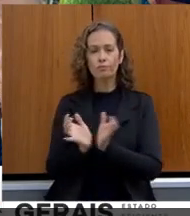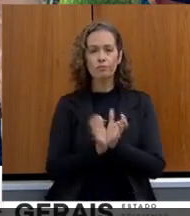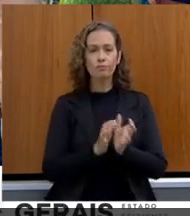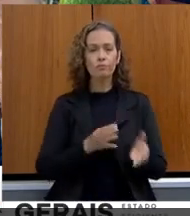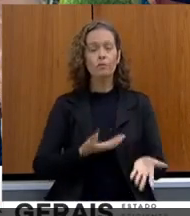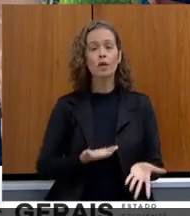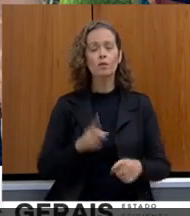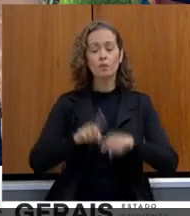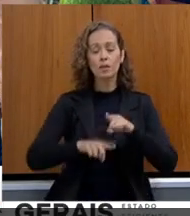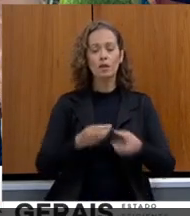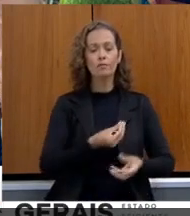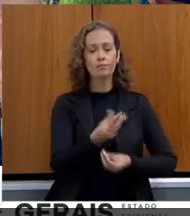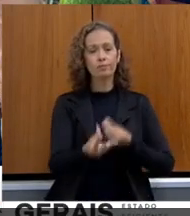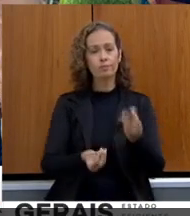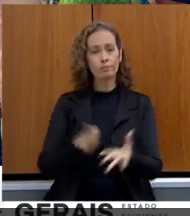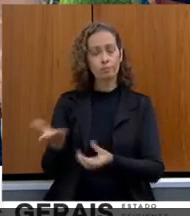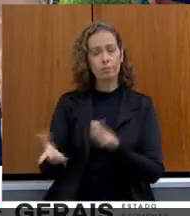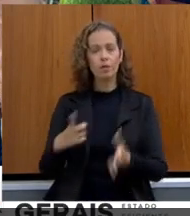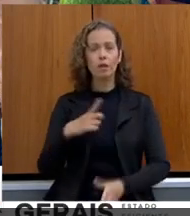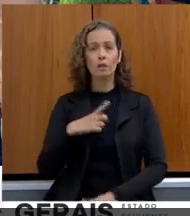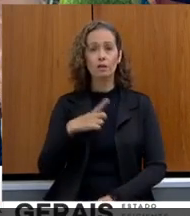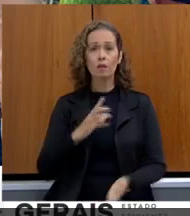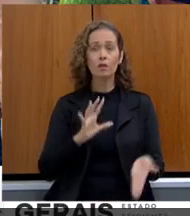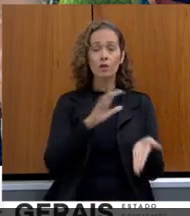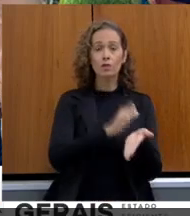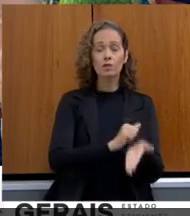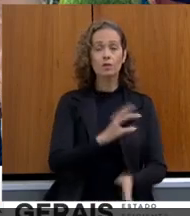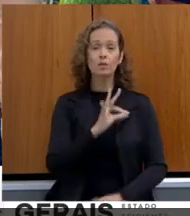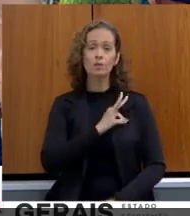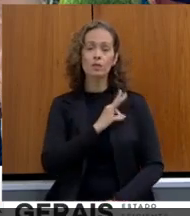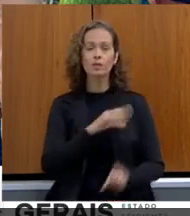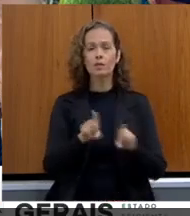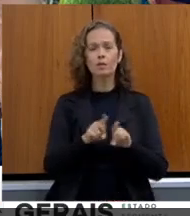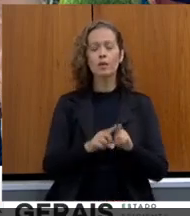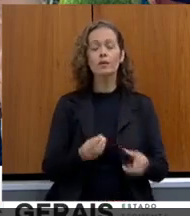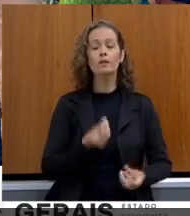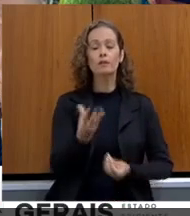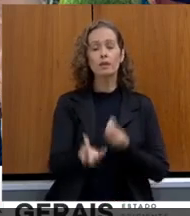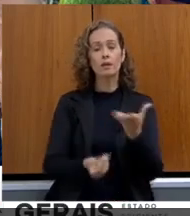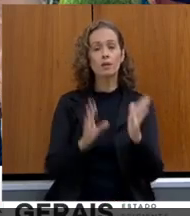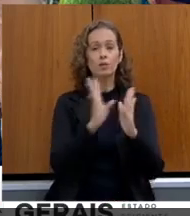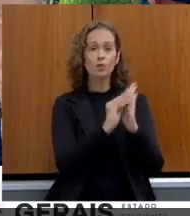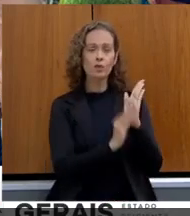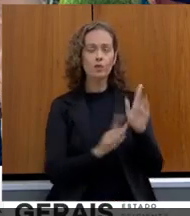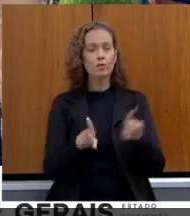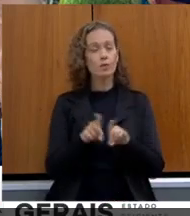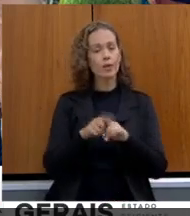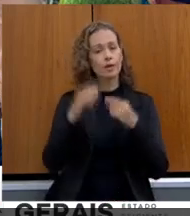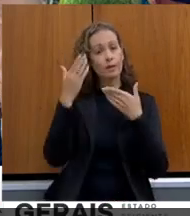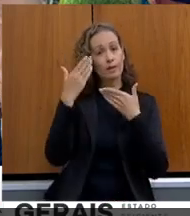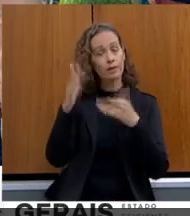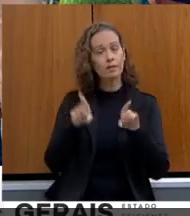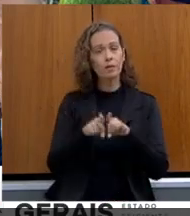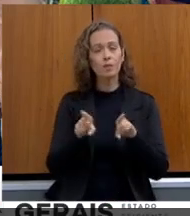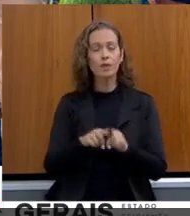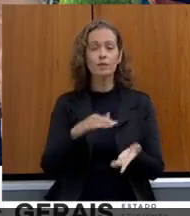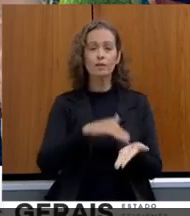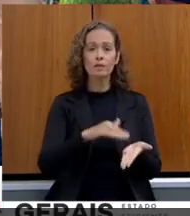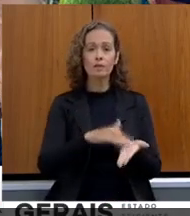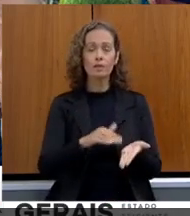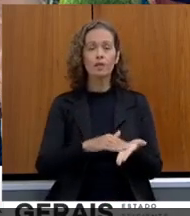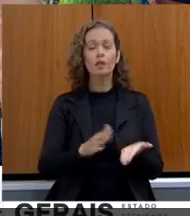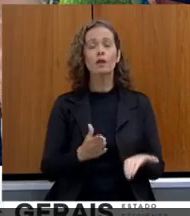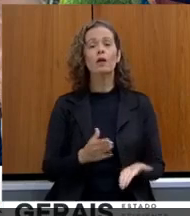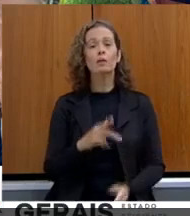Aí temos é um registro da nossa polícia fazendo a distribuição desse material também agradeço muito a secretaria EA